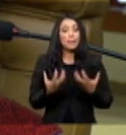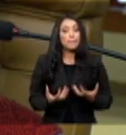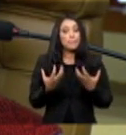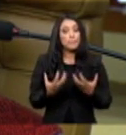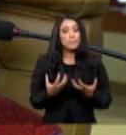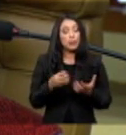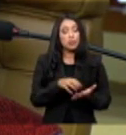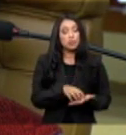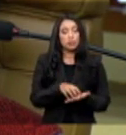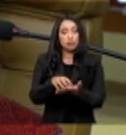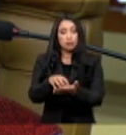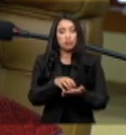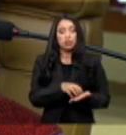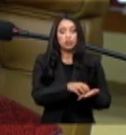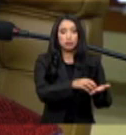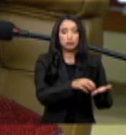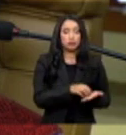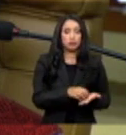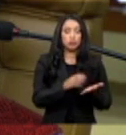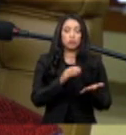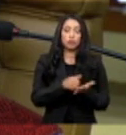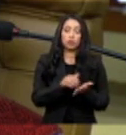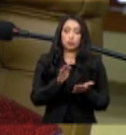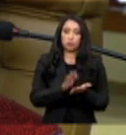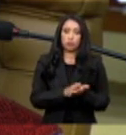qualidade do serviço pactuados contratualmente.